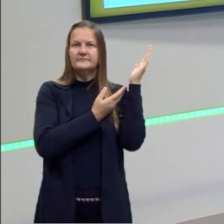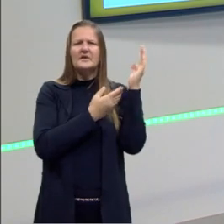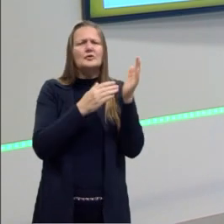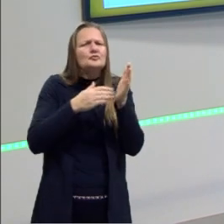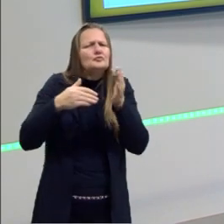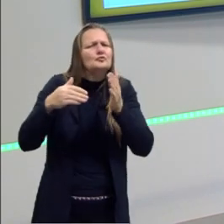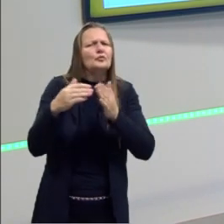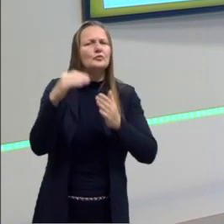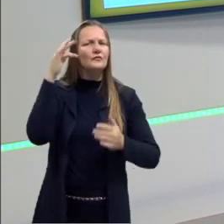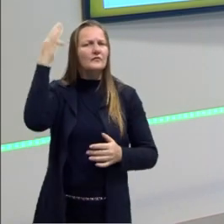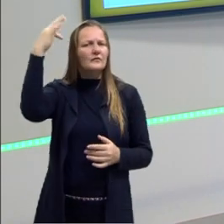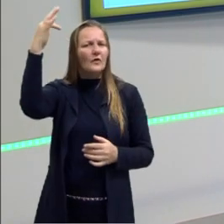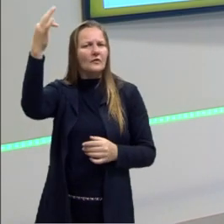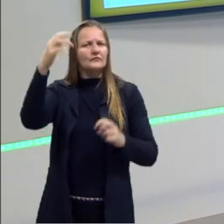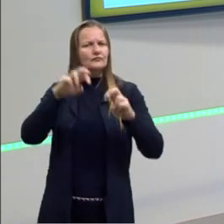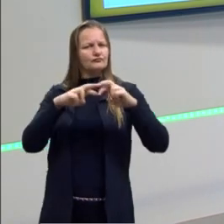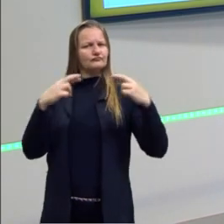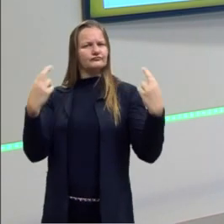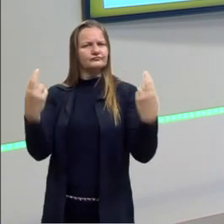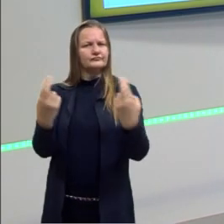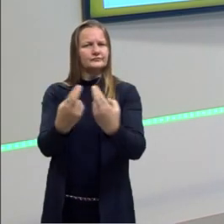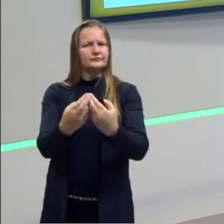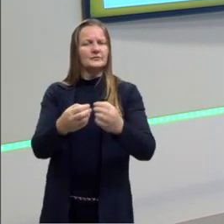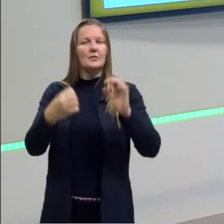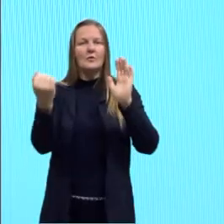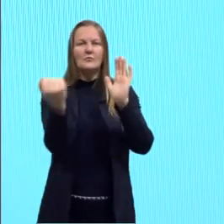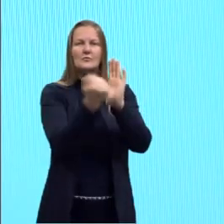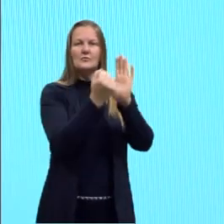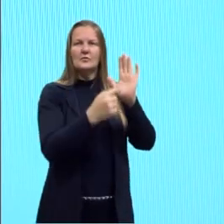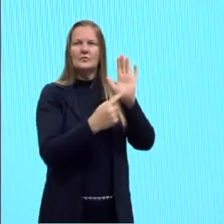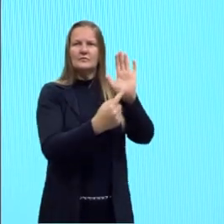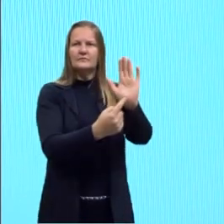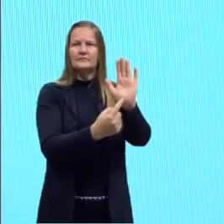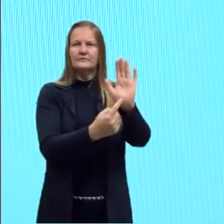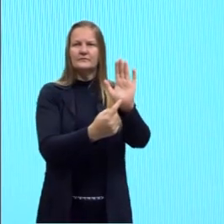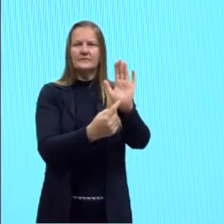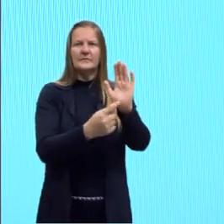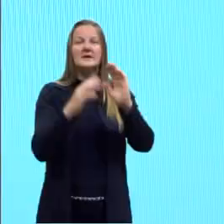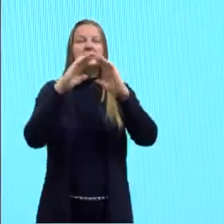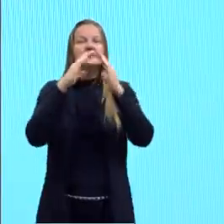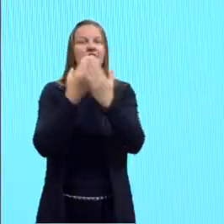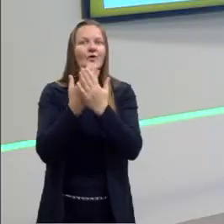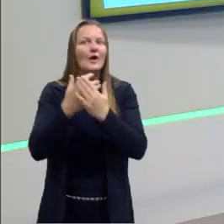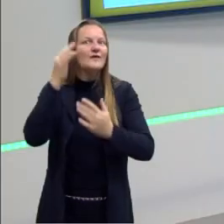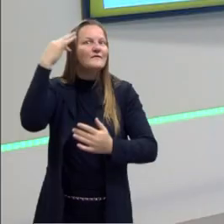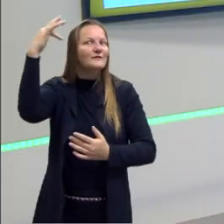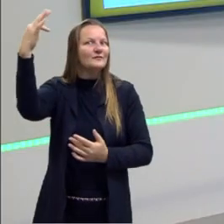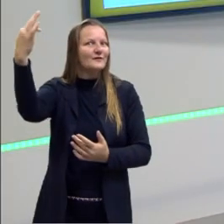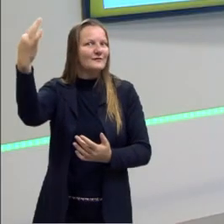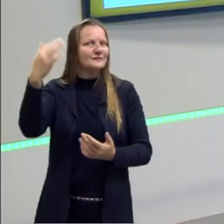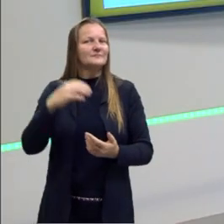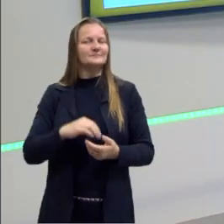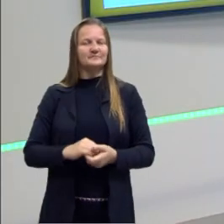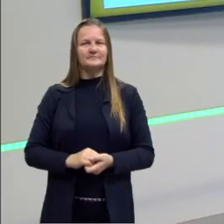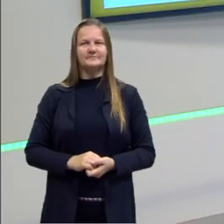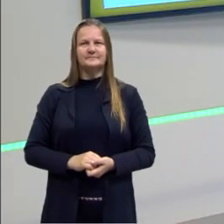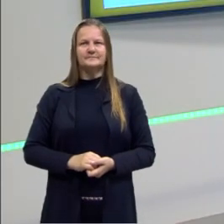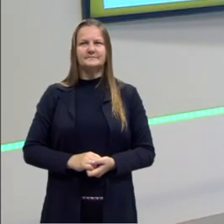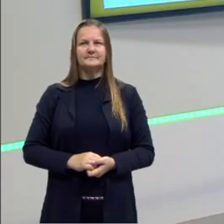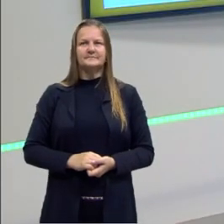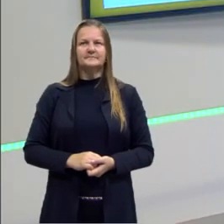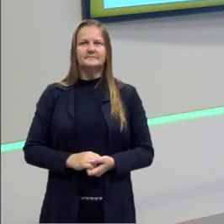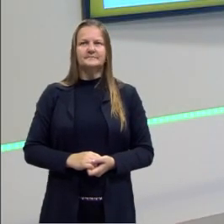filósofos reunidos ali É de fato a representação de uma escola filosófica Oi